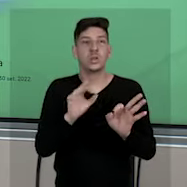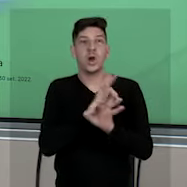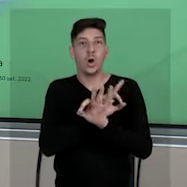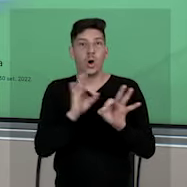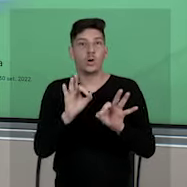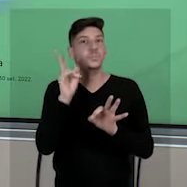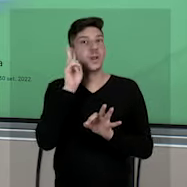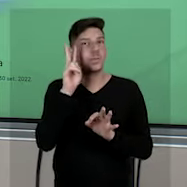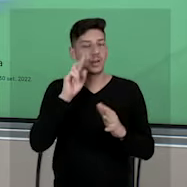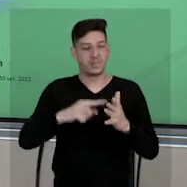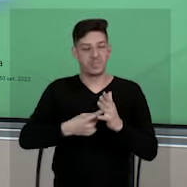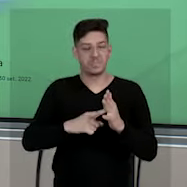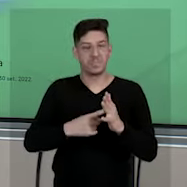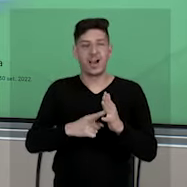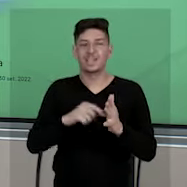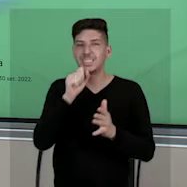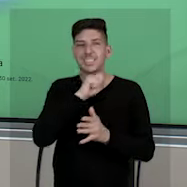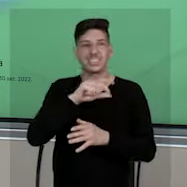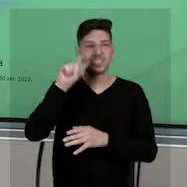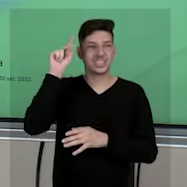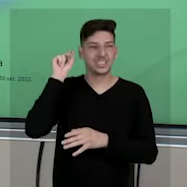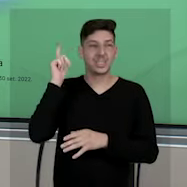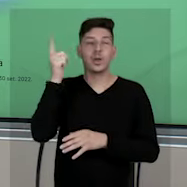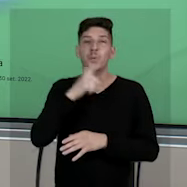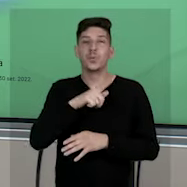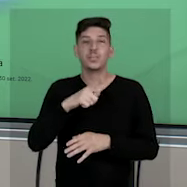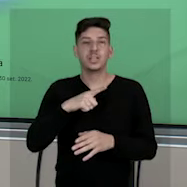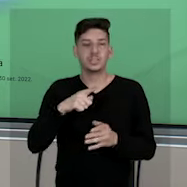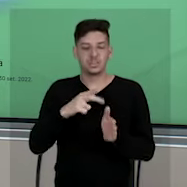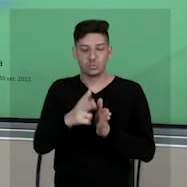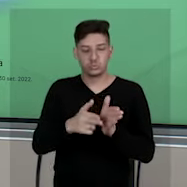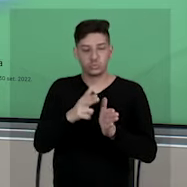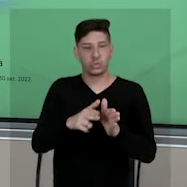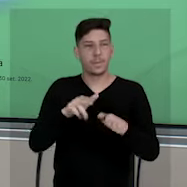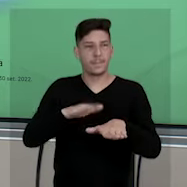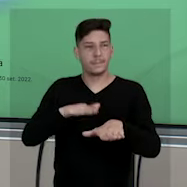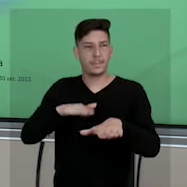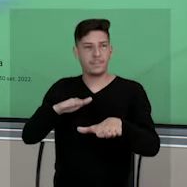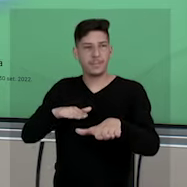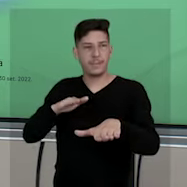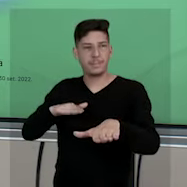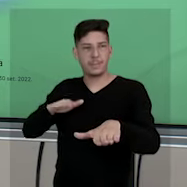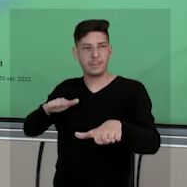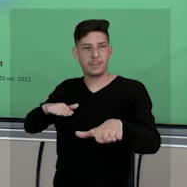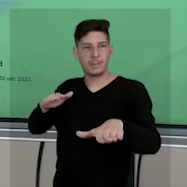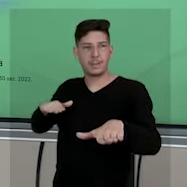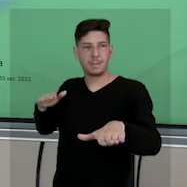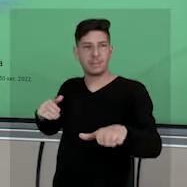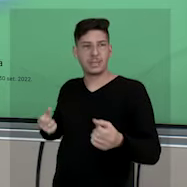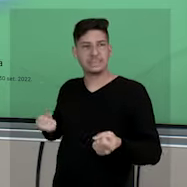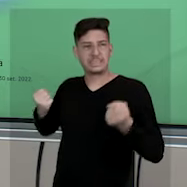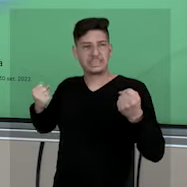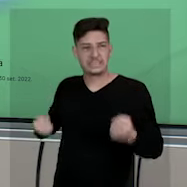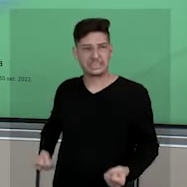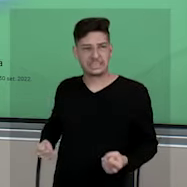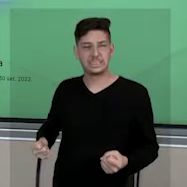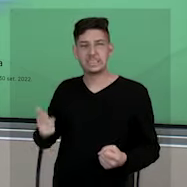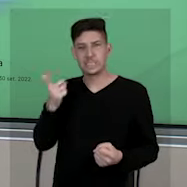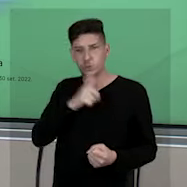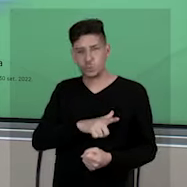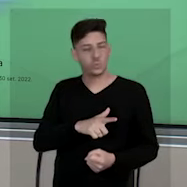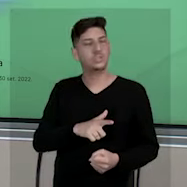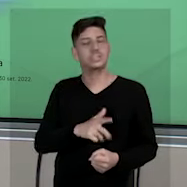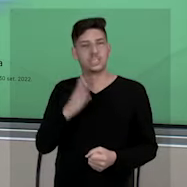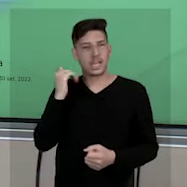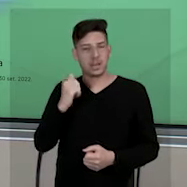antigas, né? A locomotiva conseguia deslocar grandes quantidades de vagões ali, peso imenso, que para um ser humano